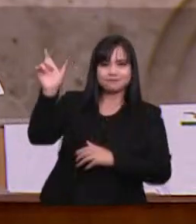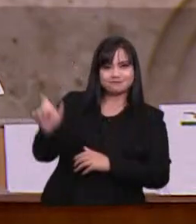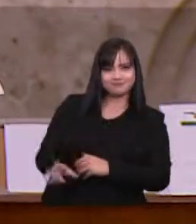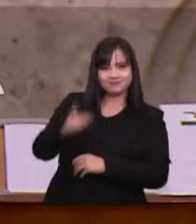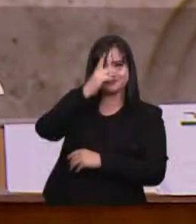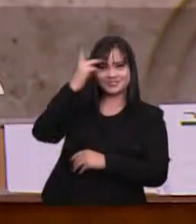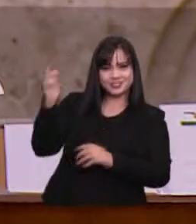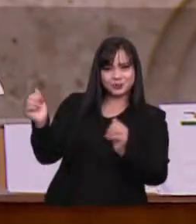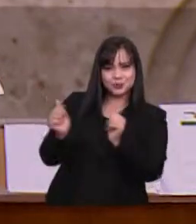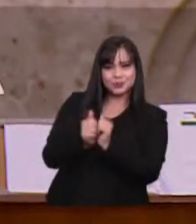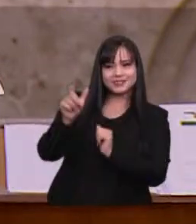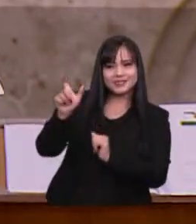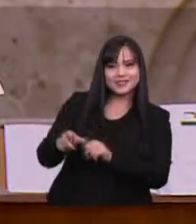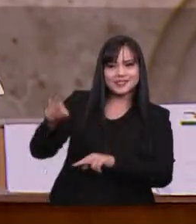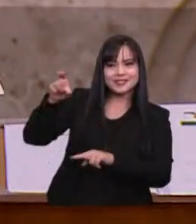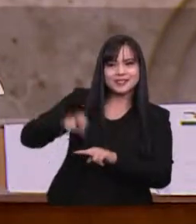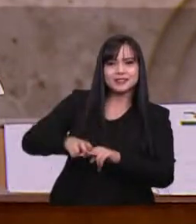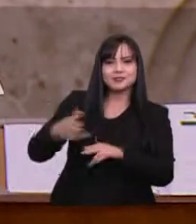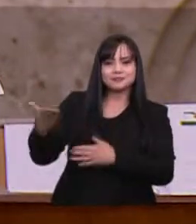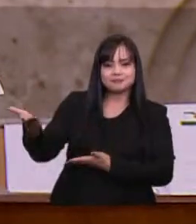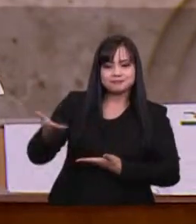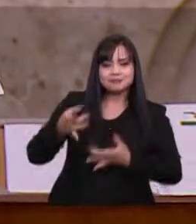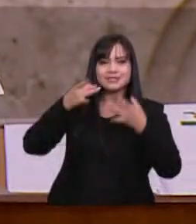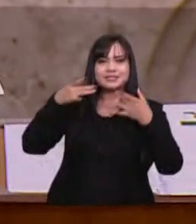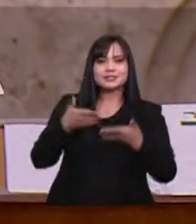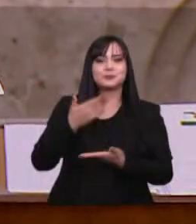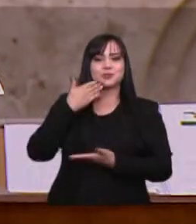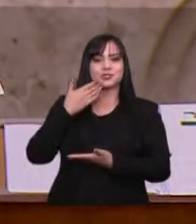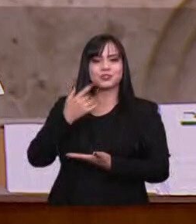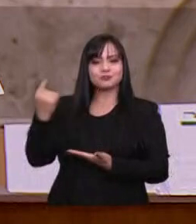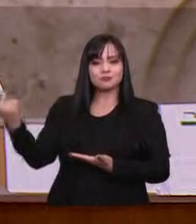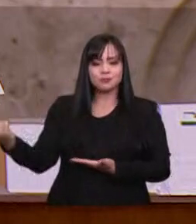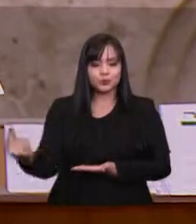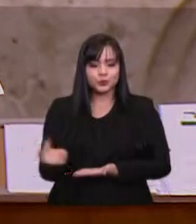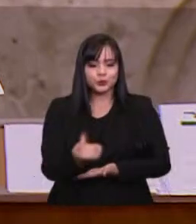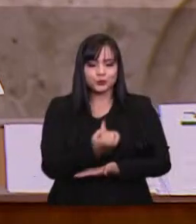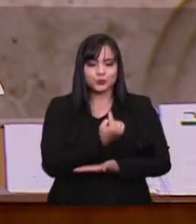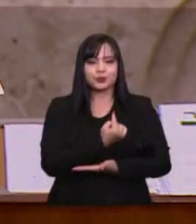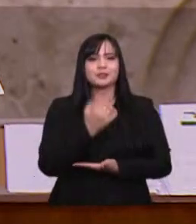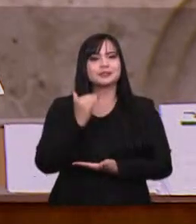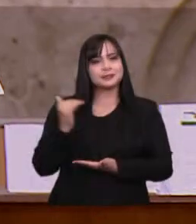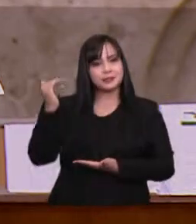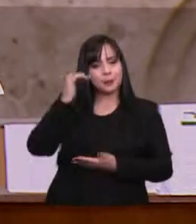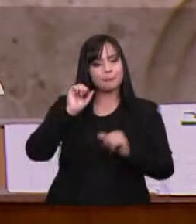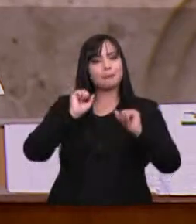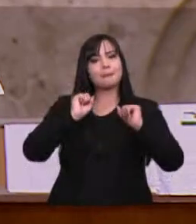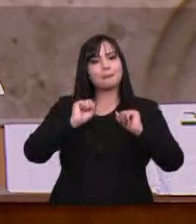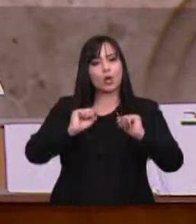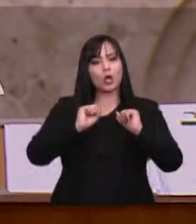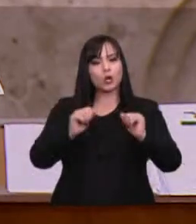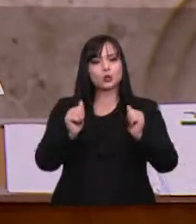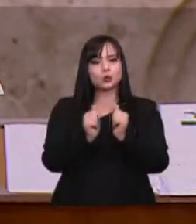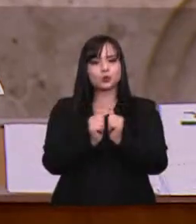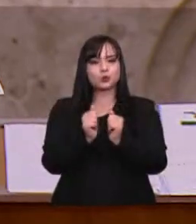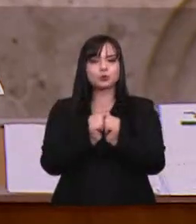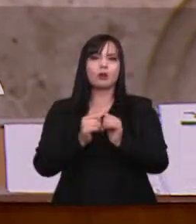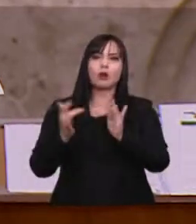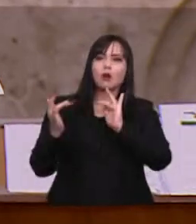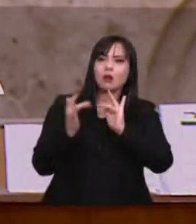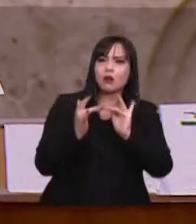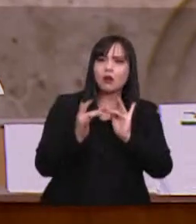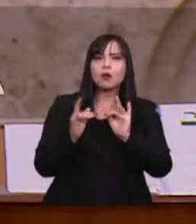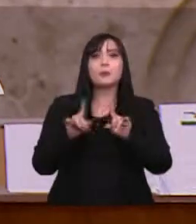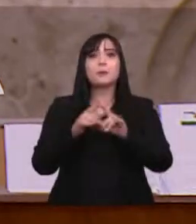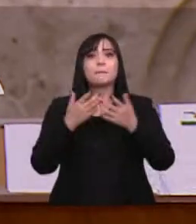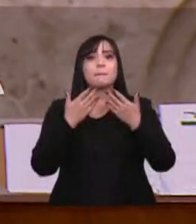estão aqui todos conosco sentados pedir que viessem para que possa ser alianças né pudessem com eles contarem para que eles